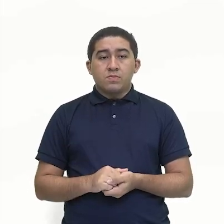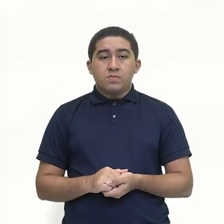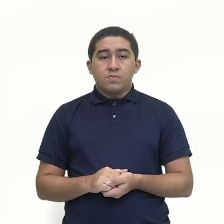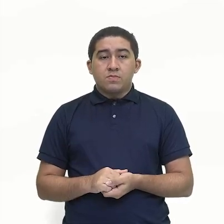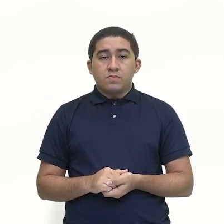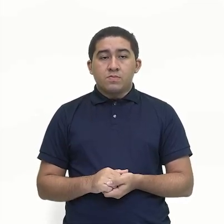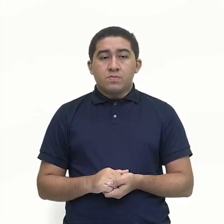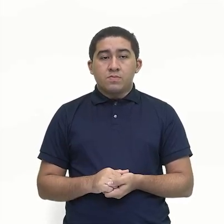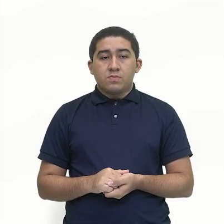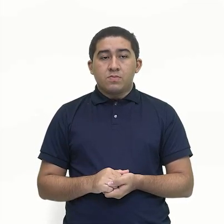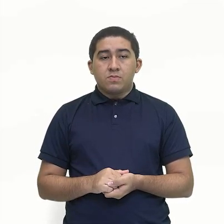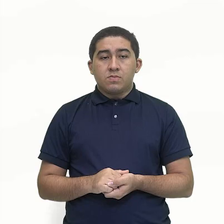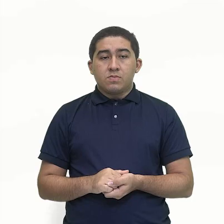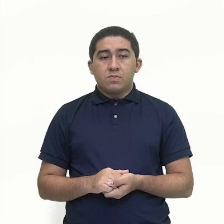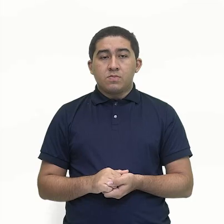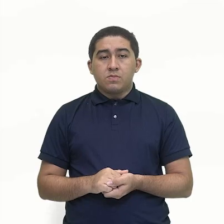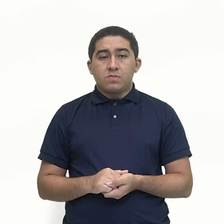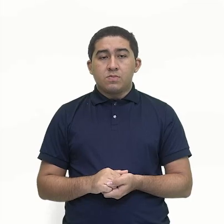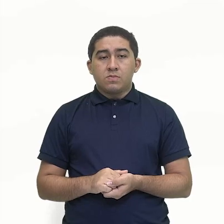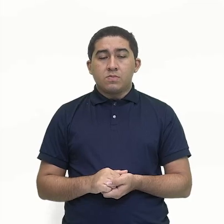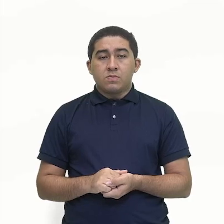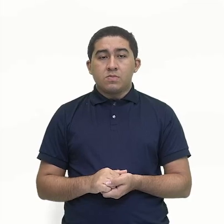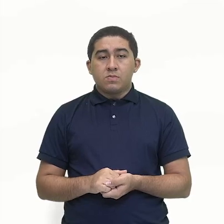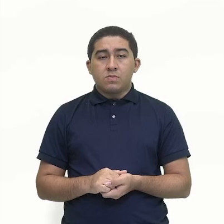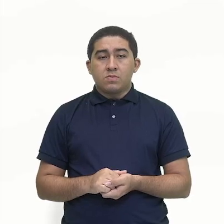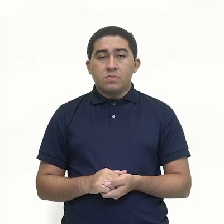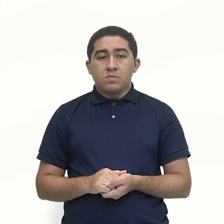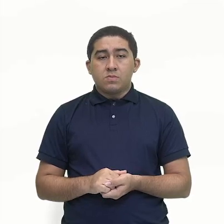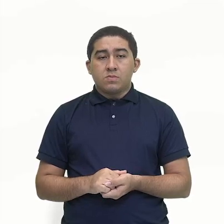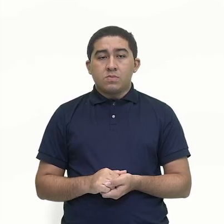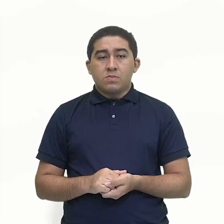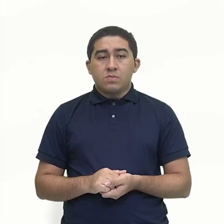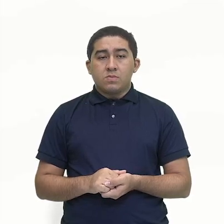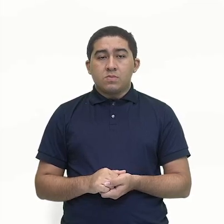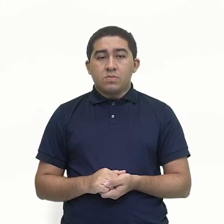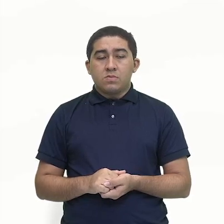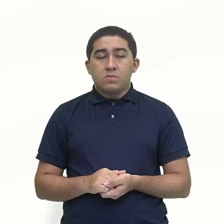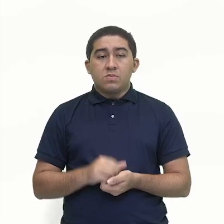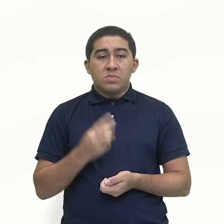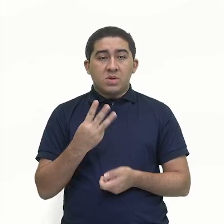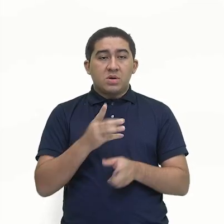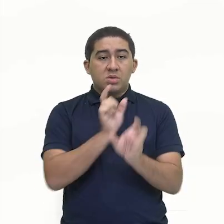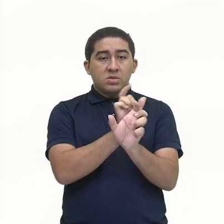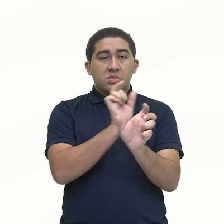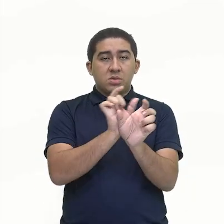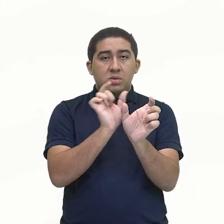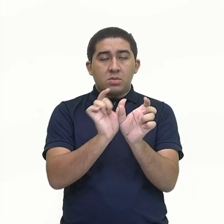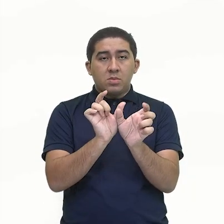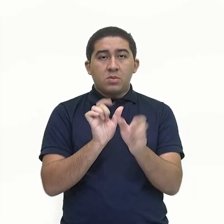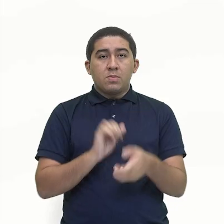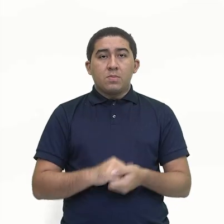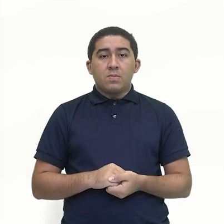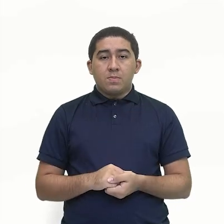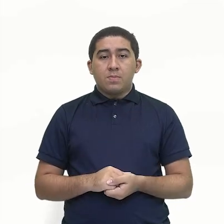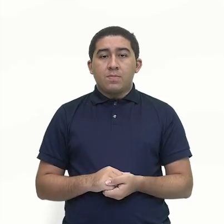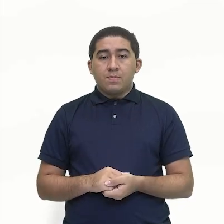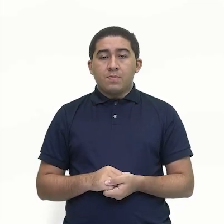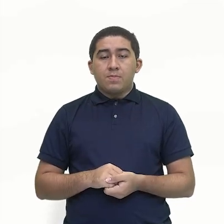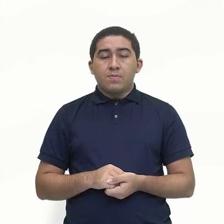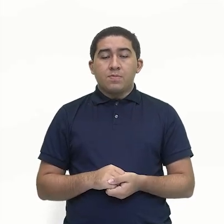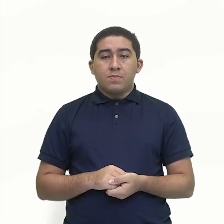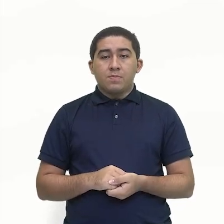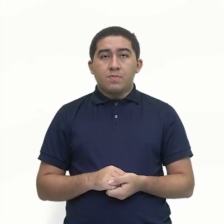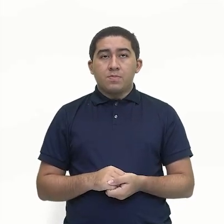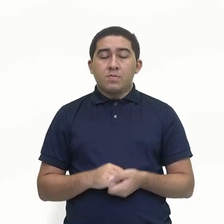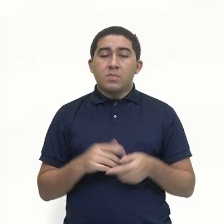Ó, difficult. Difficult. 3 sílabas, mais difícil. More expensive, também vou